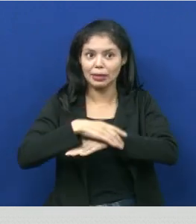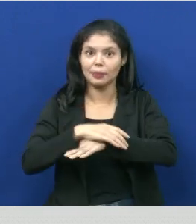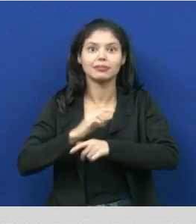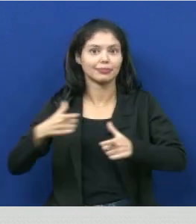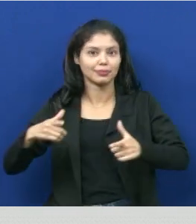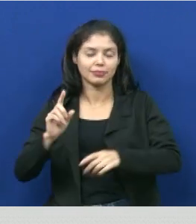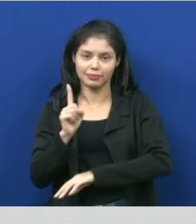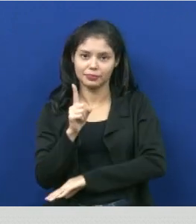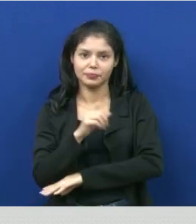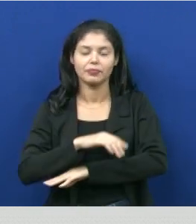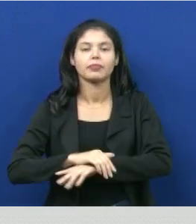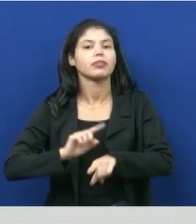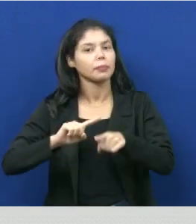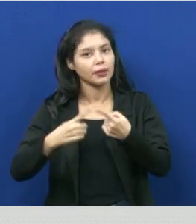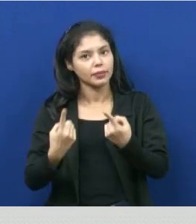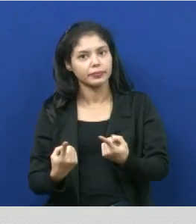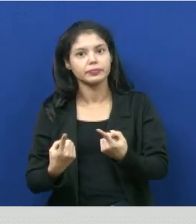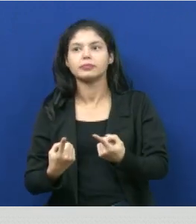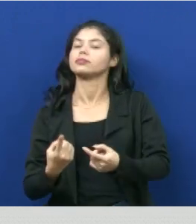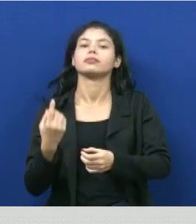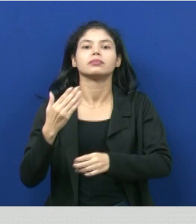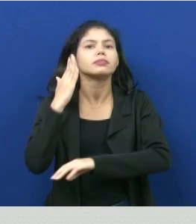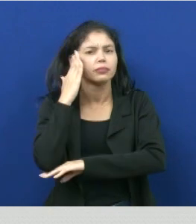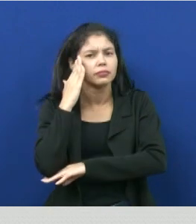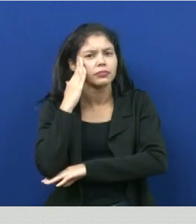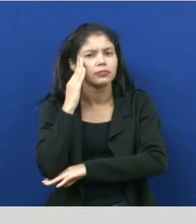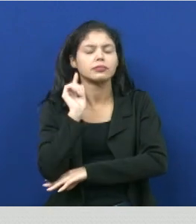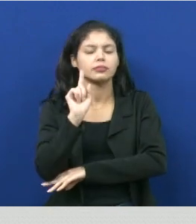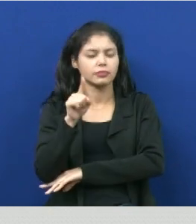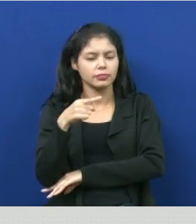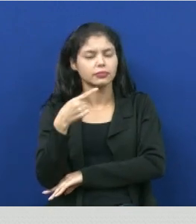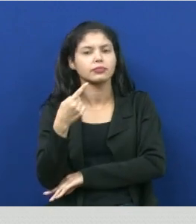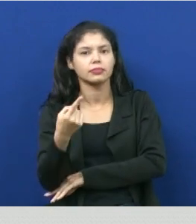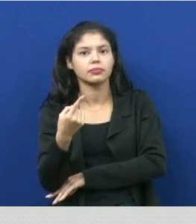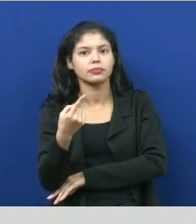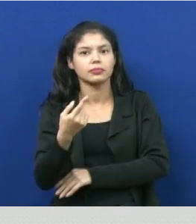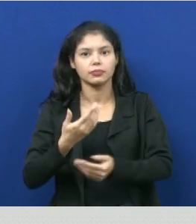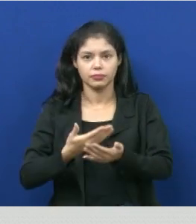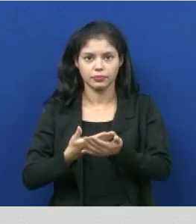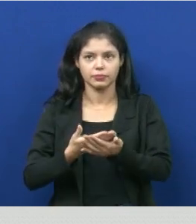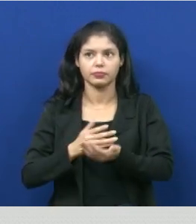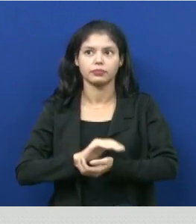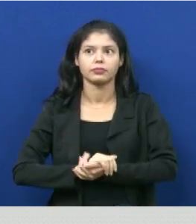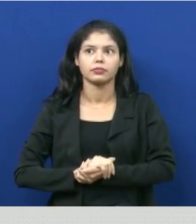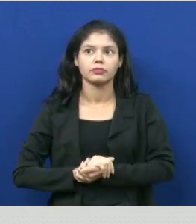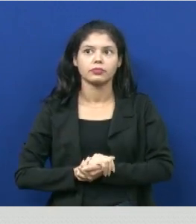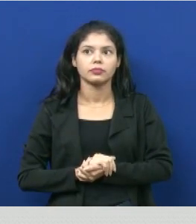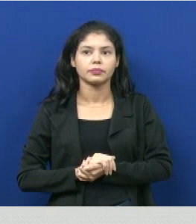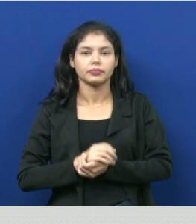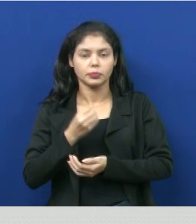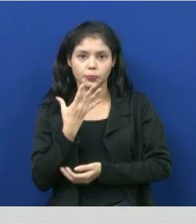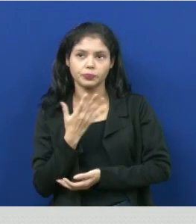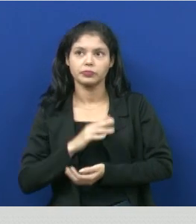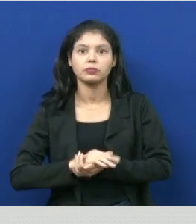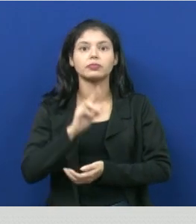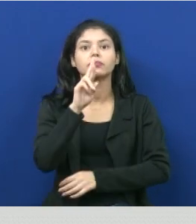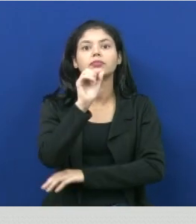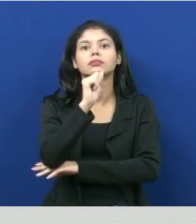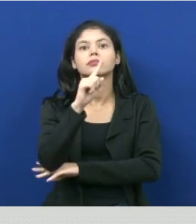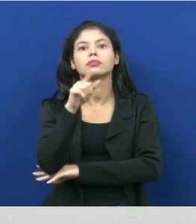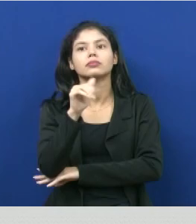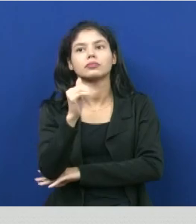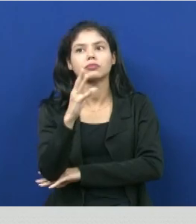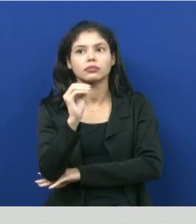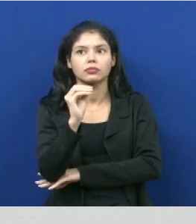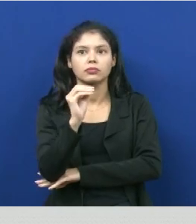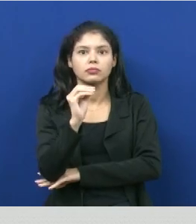tamanho. Mas você vai compreender nas próximas aulas. Bem, razão